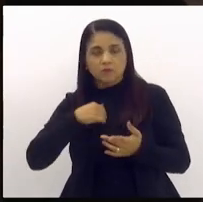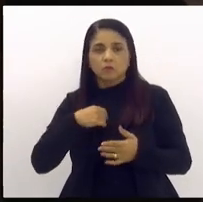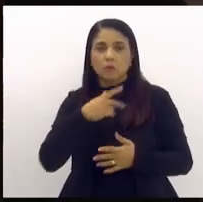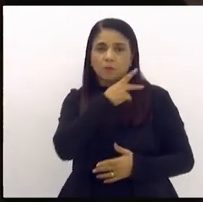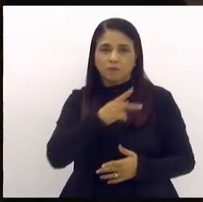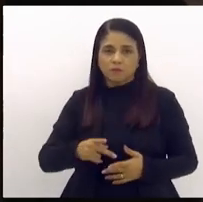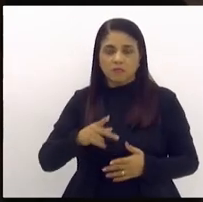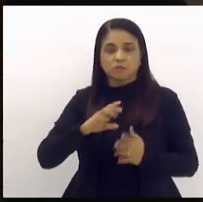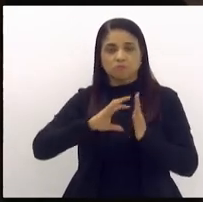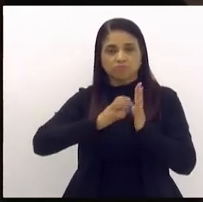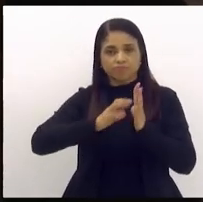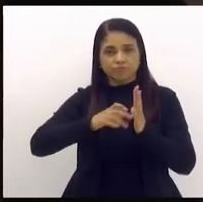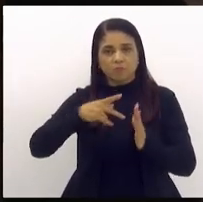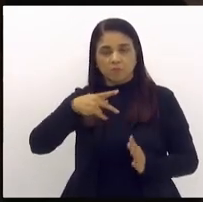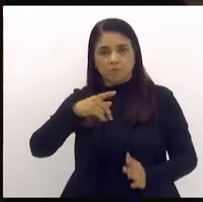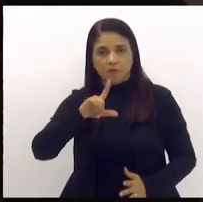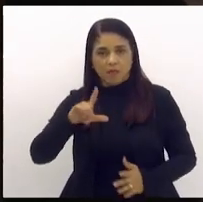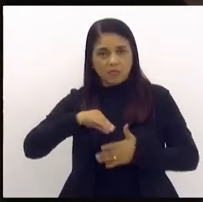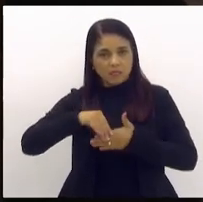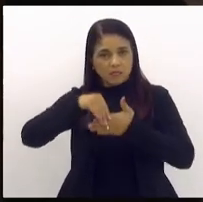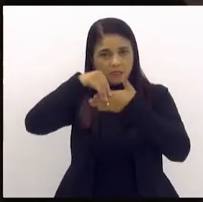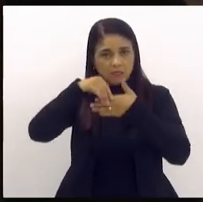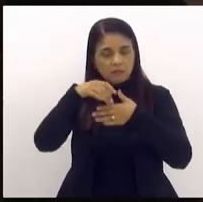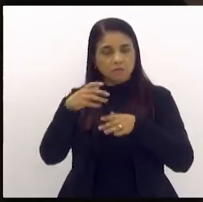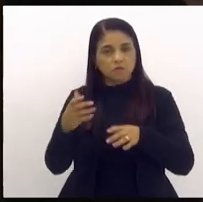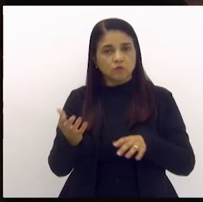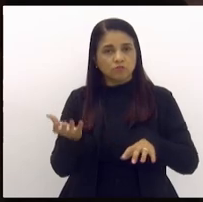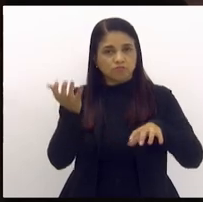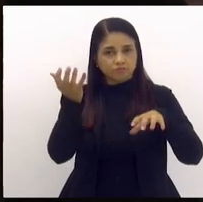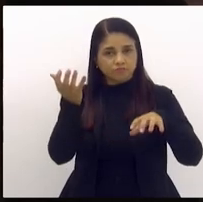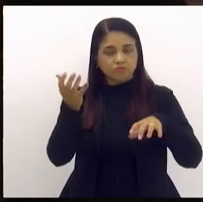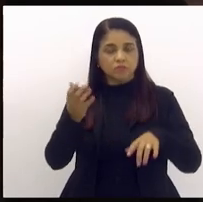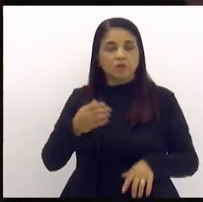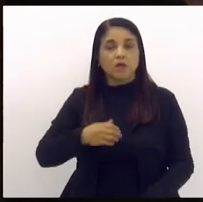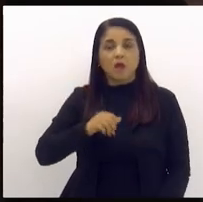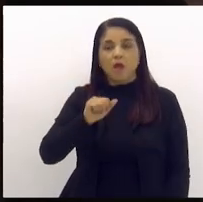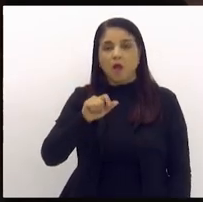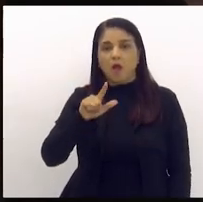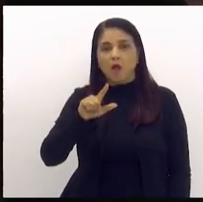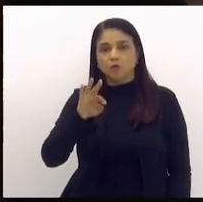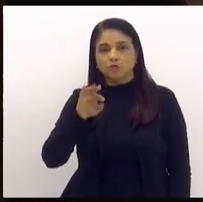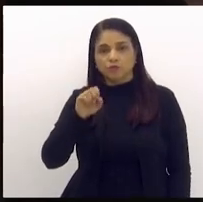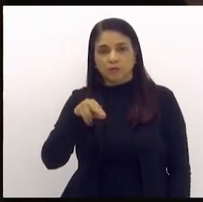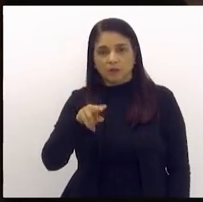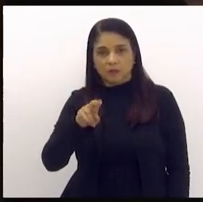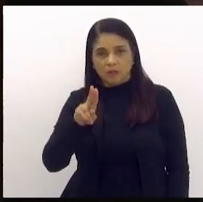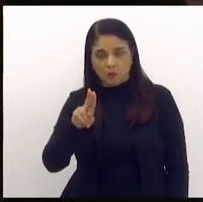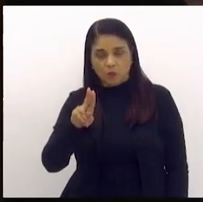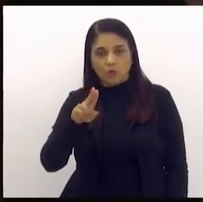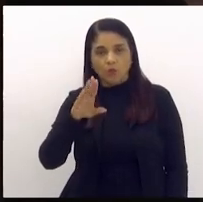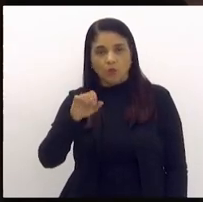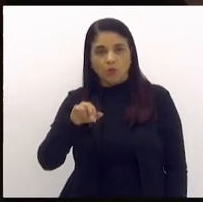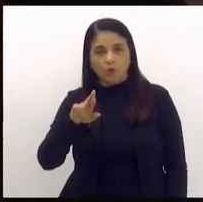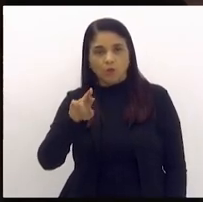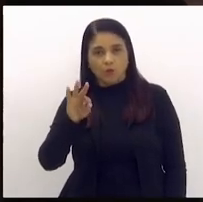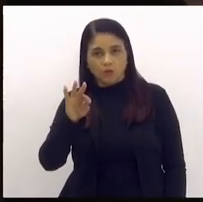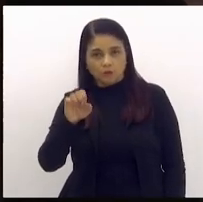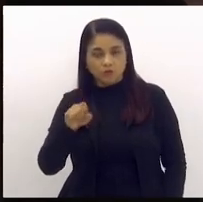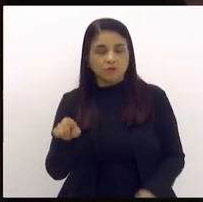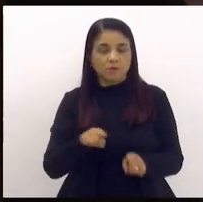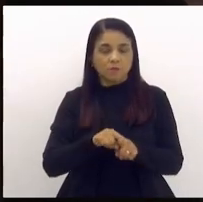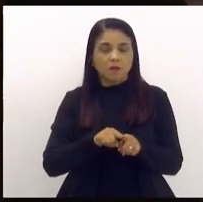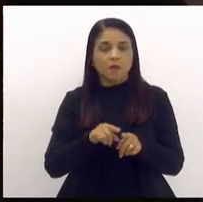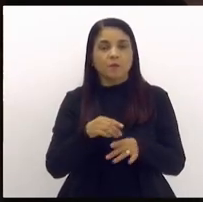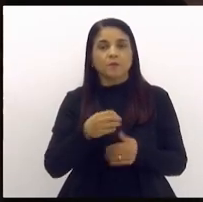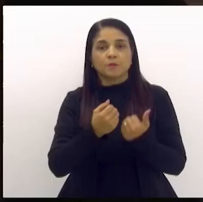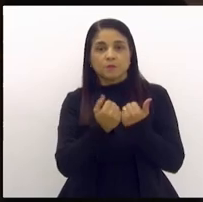PL, deputado líder do PL no Congresso Nacional, deputado Altineu Cortes. Tivemos com o suplente